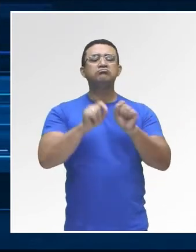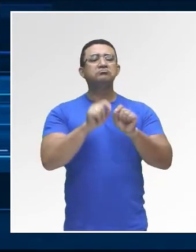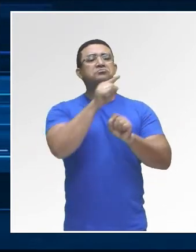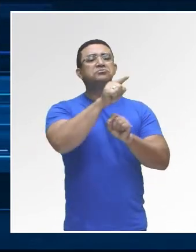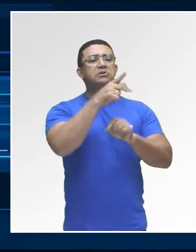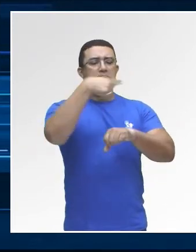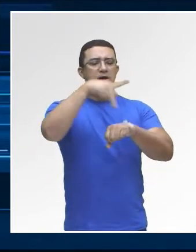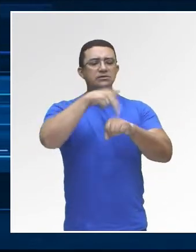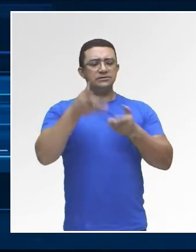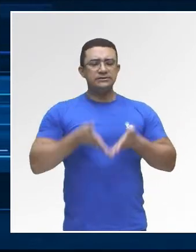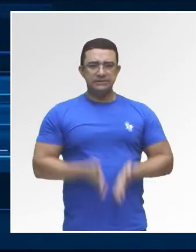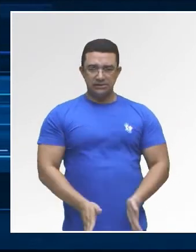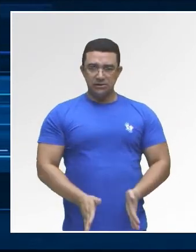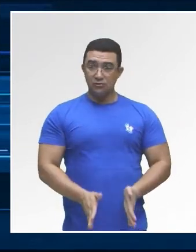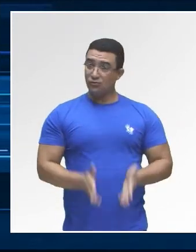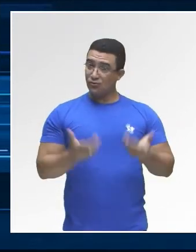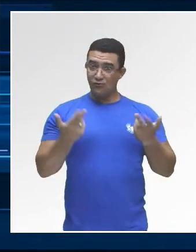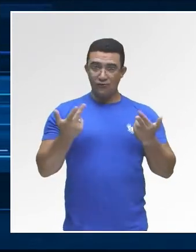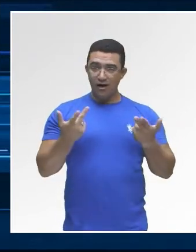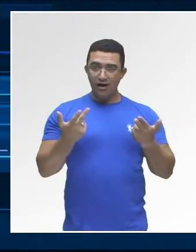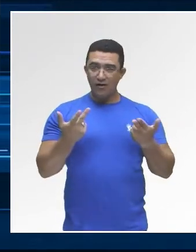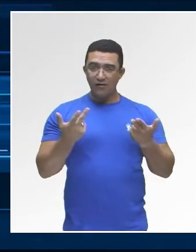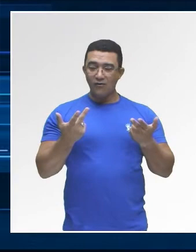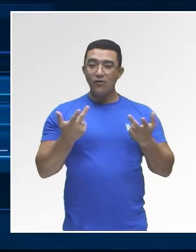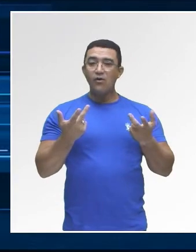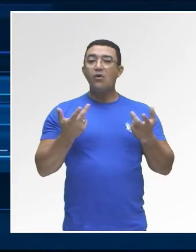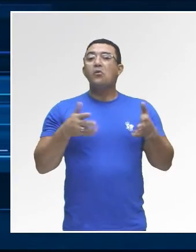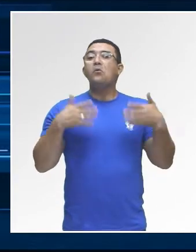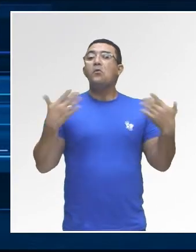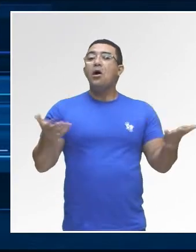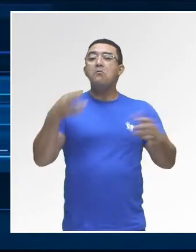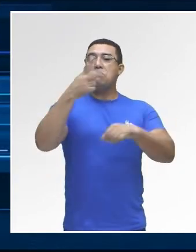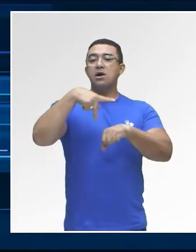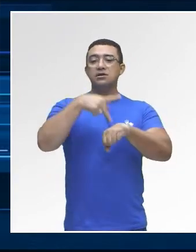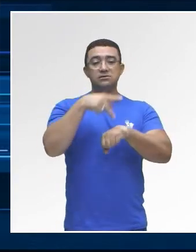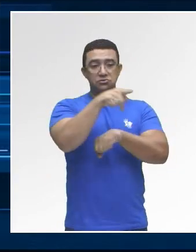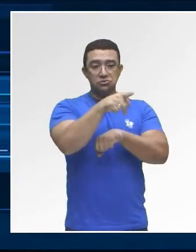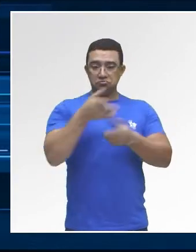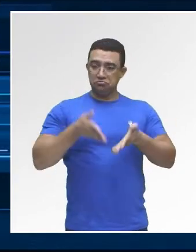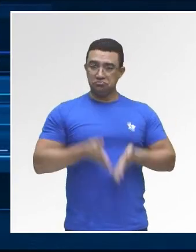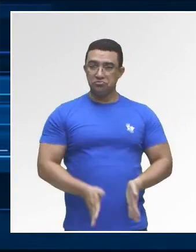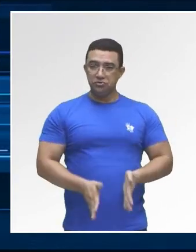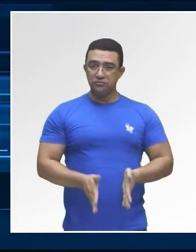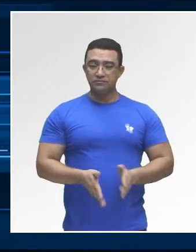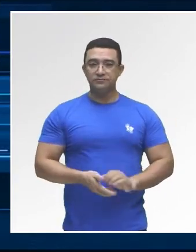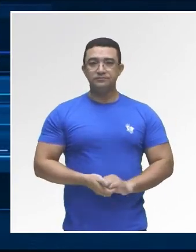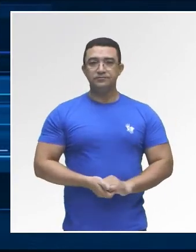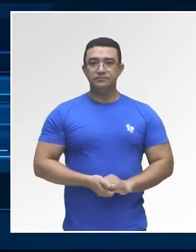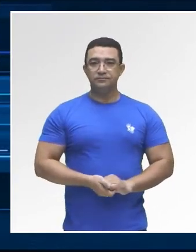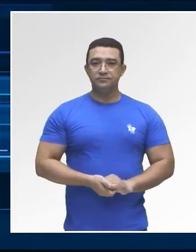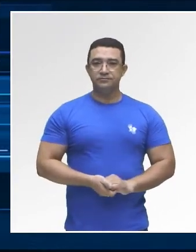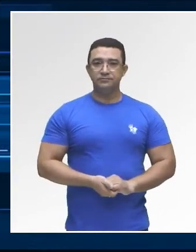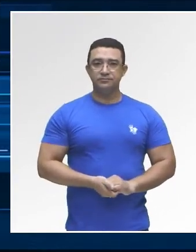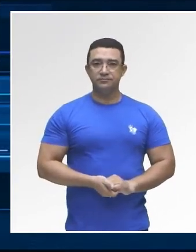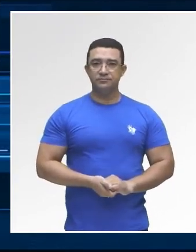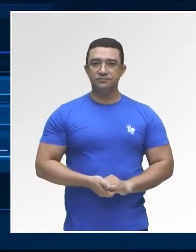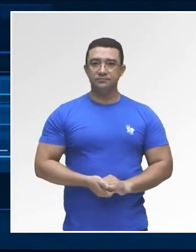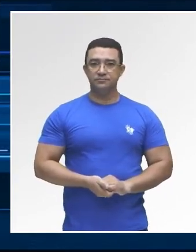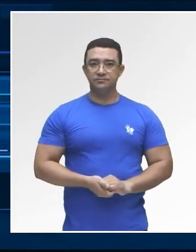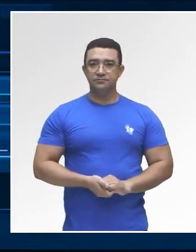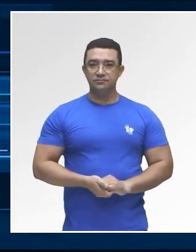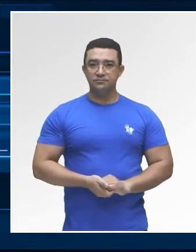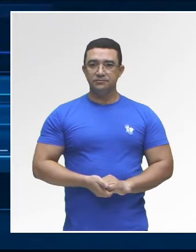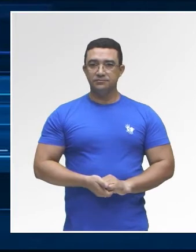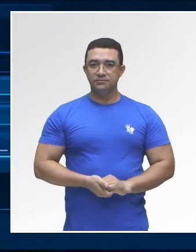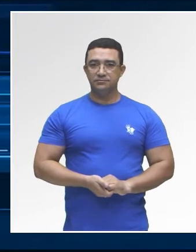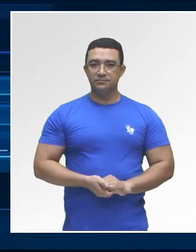are you from? Que é a mesma coisa de where do you come from? O que eu quero perguntar aí? Qual é o seu país de origem? Então, where